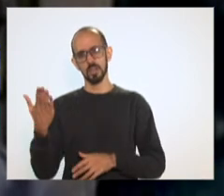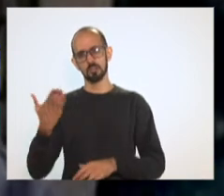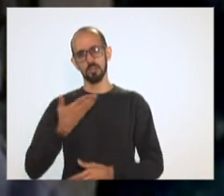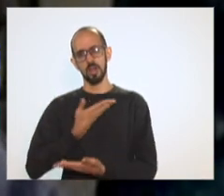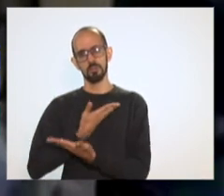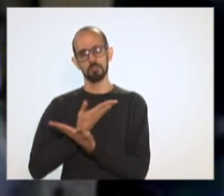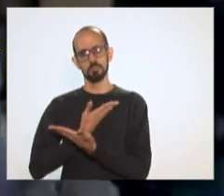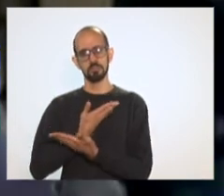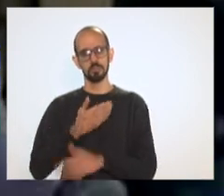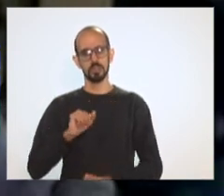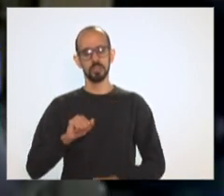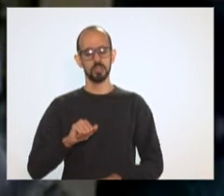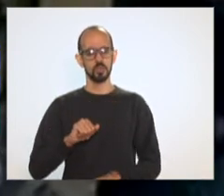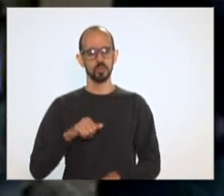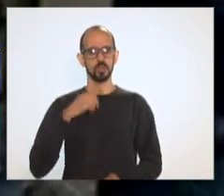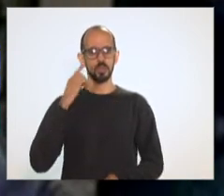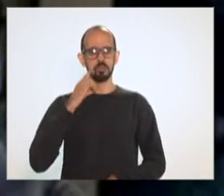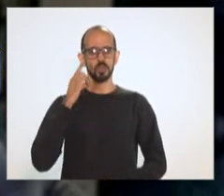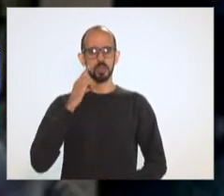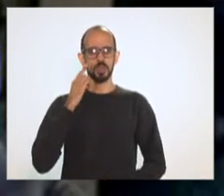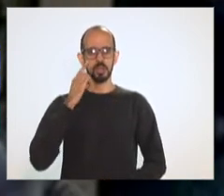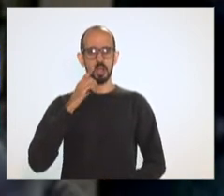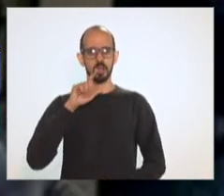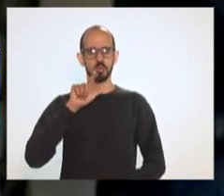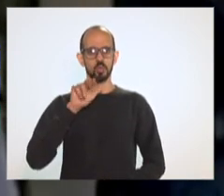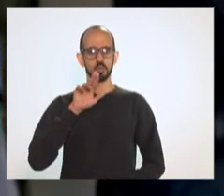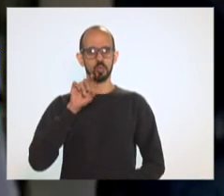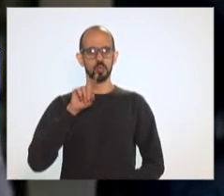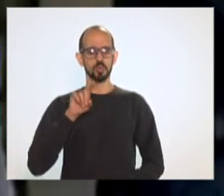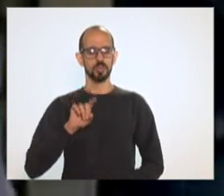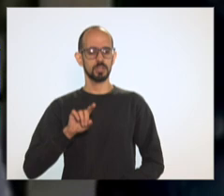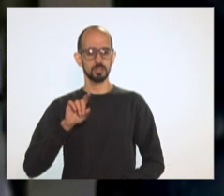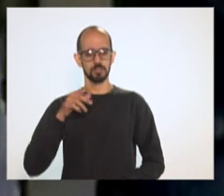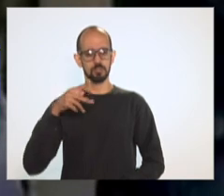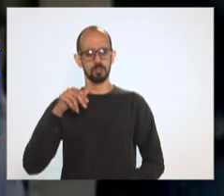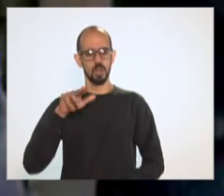nobre deputado Luiz Paulo Corrêa da rocha